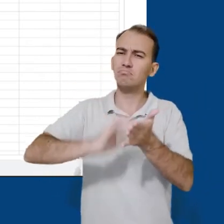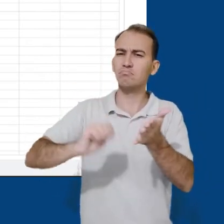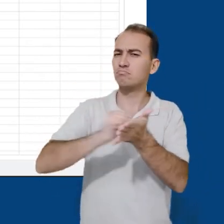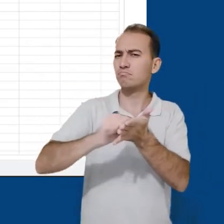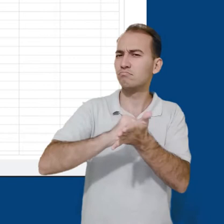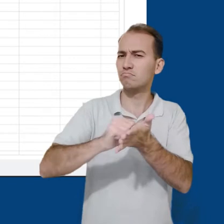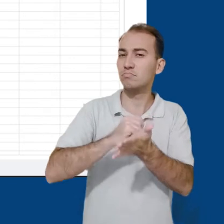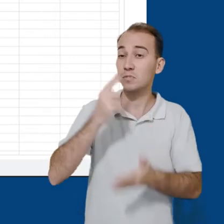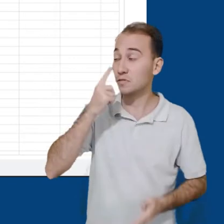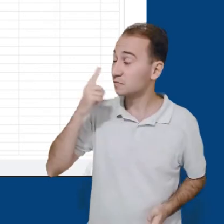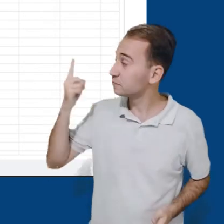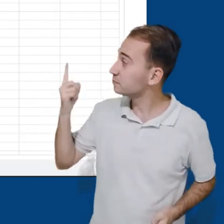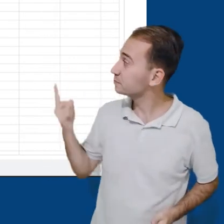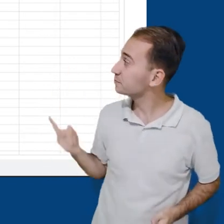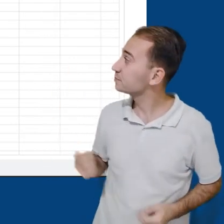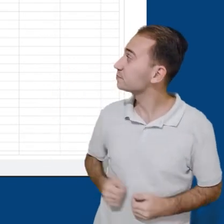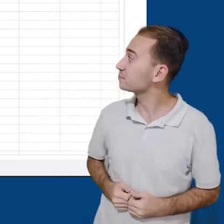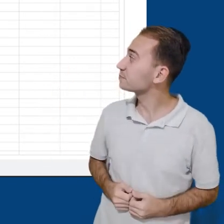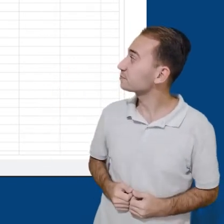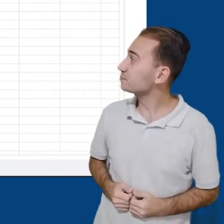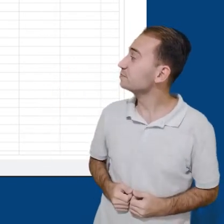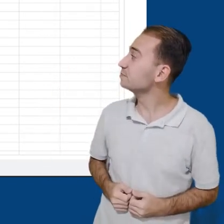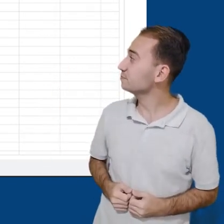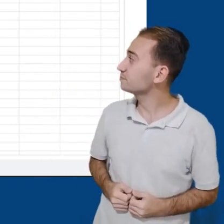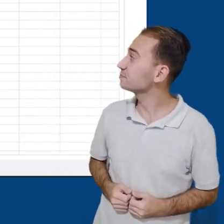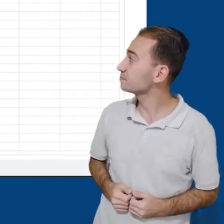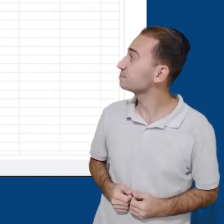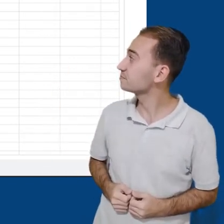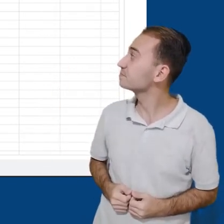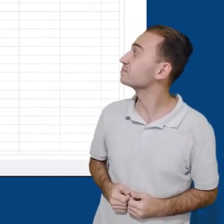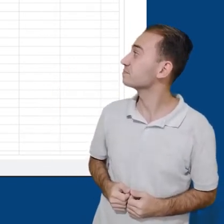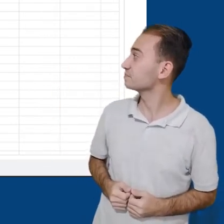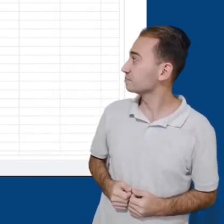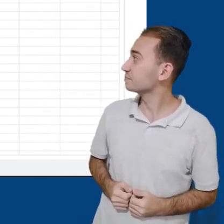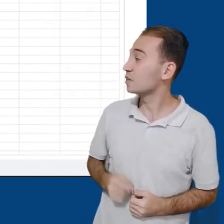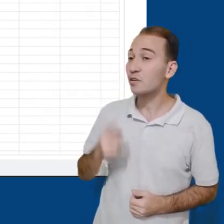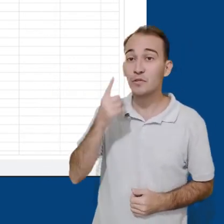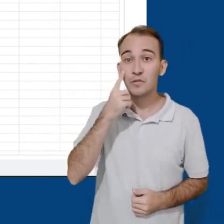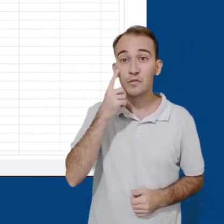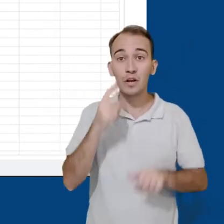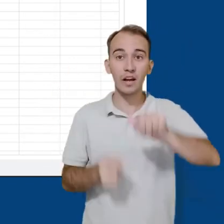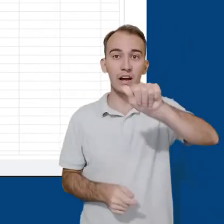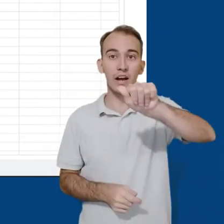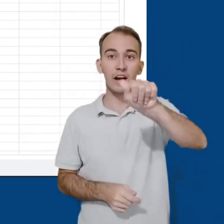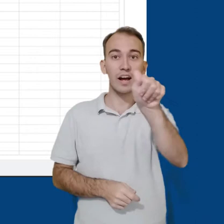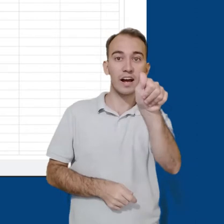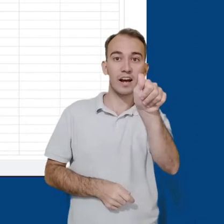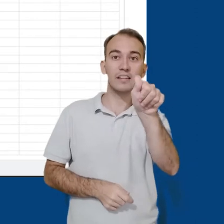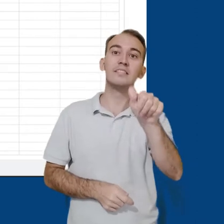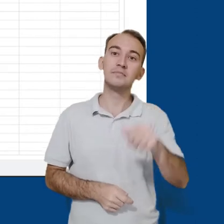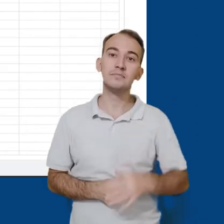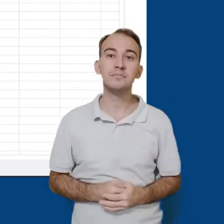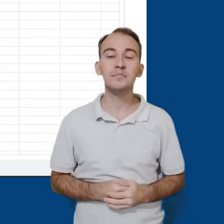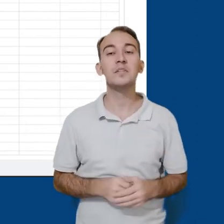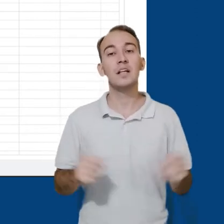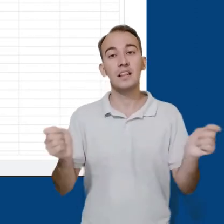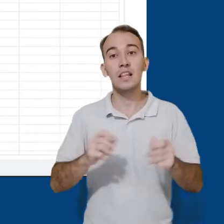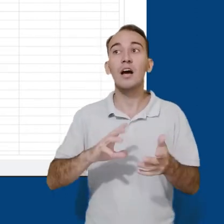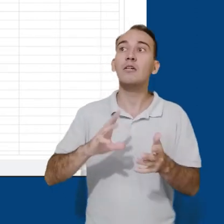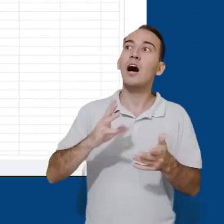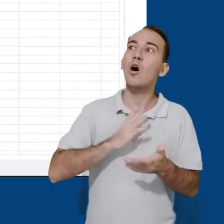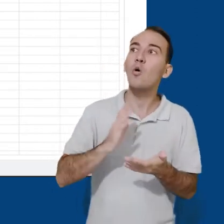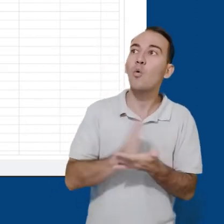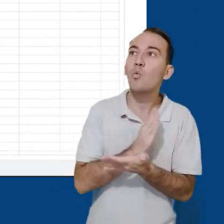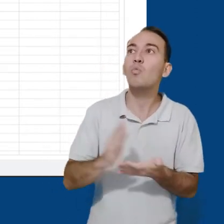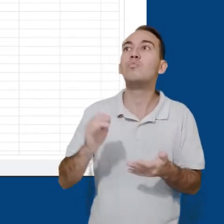desfazer a mesclagem olá seguindo pela barra de ferramentas temos editores de orientação do conteúdo das células a